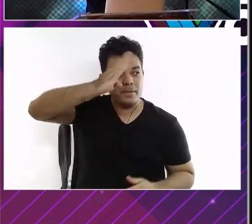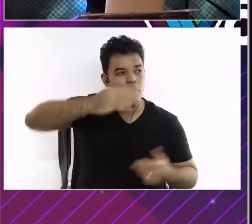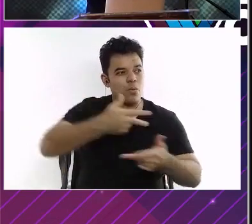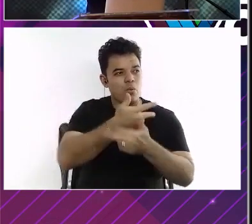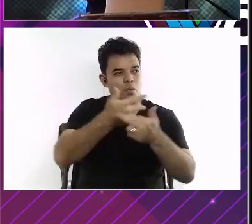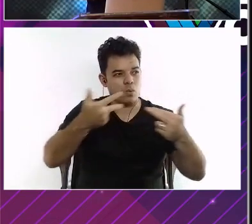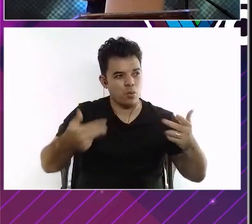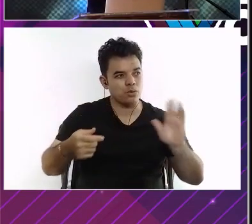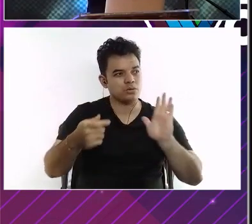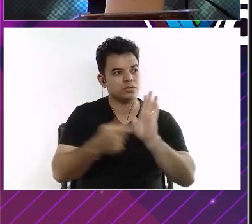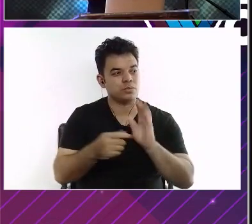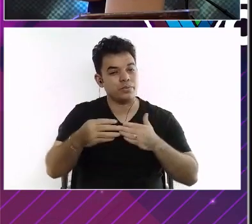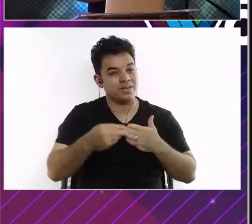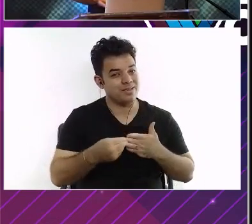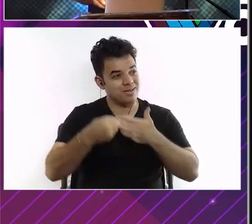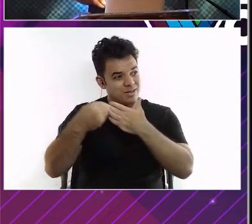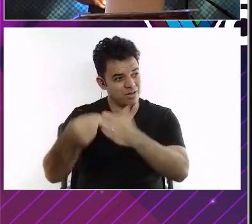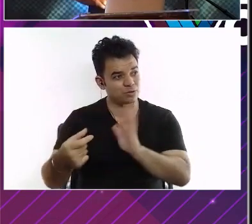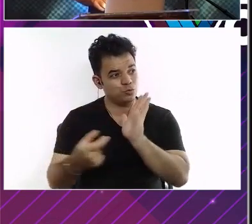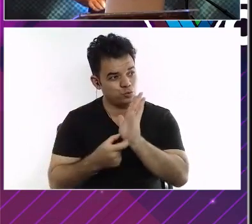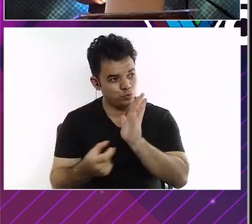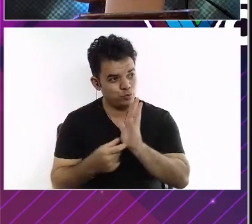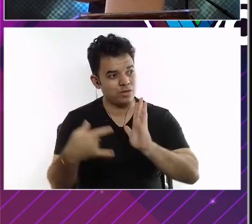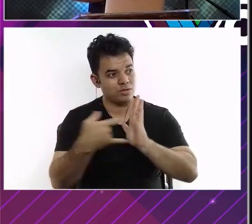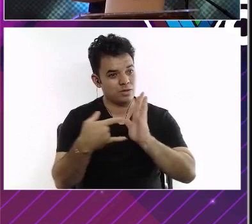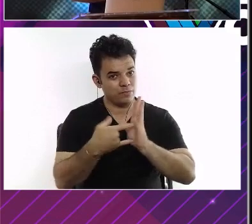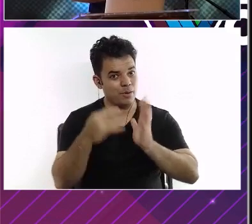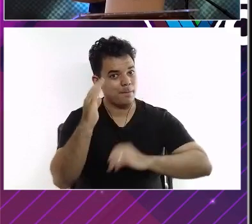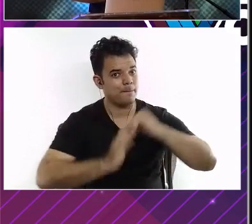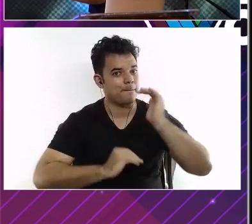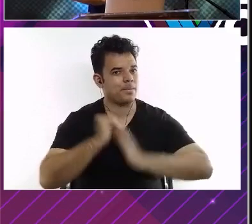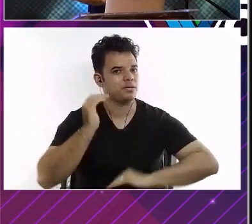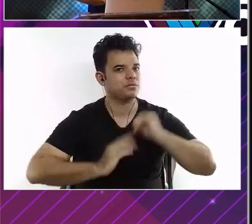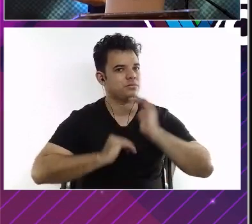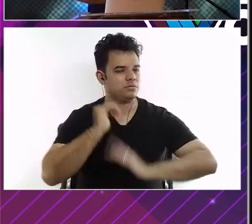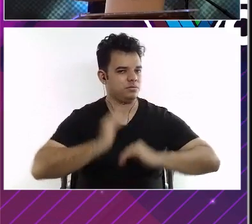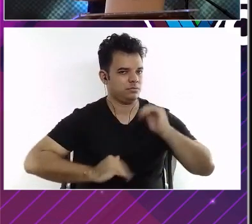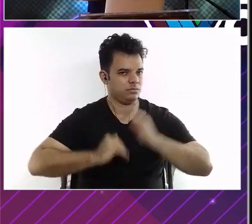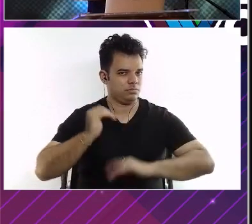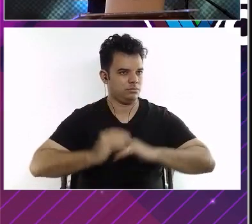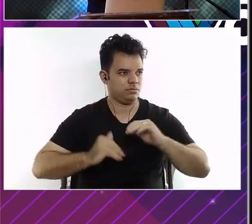that guide software development practices.